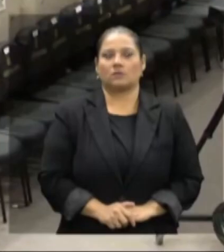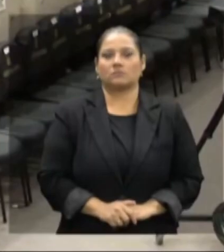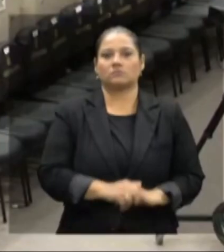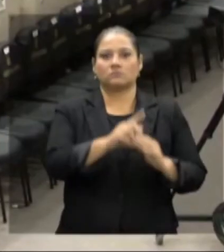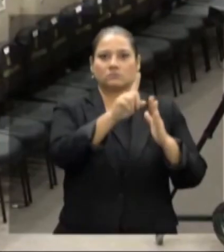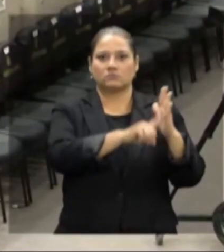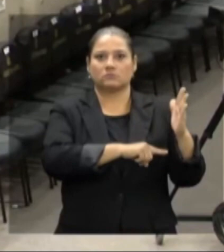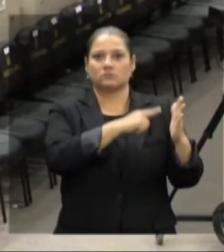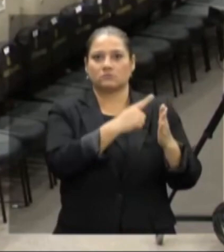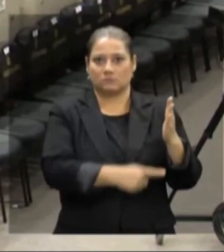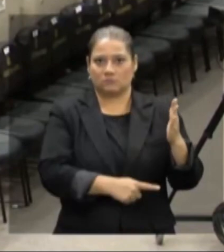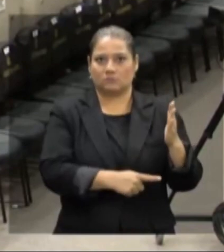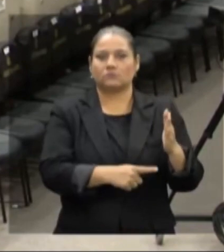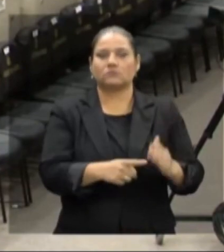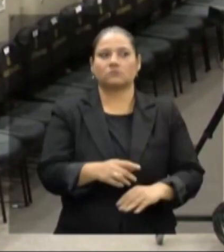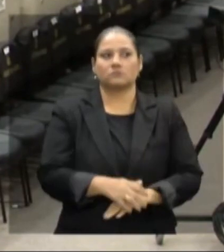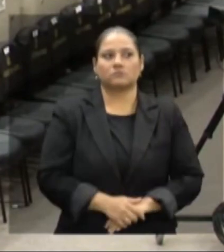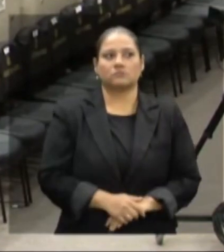Rejeitado.